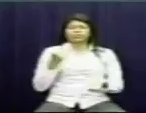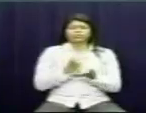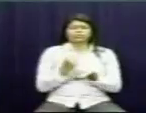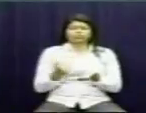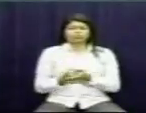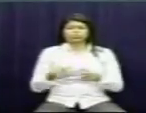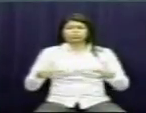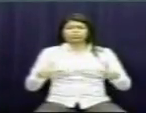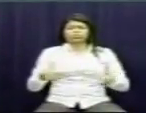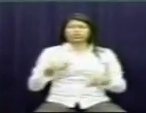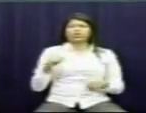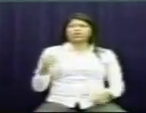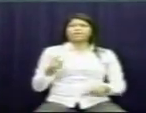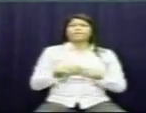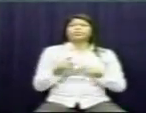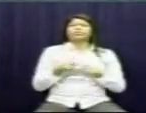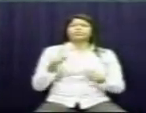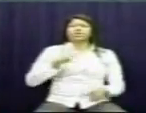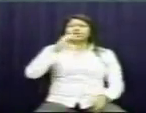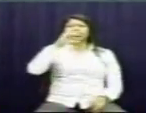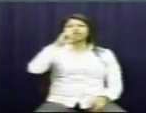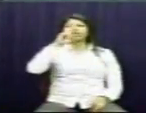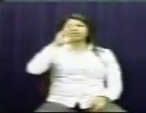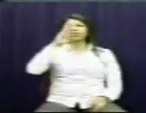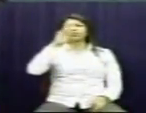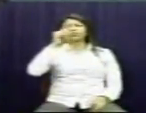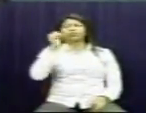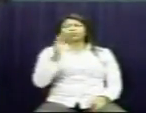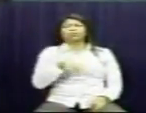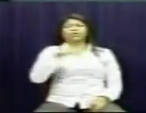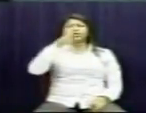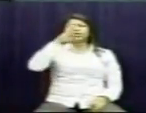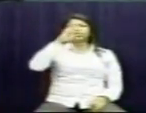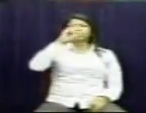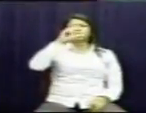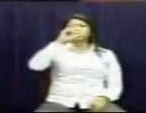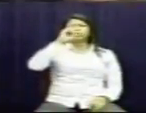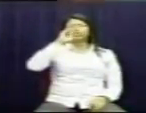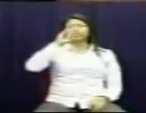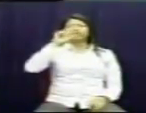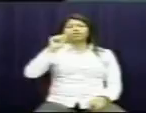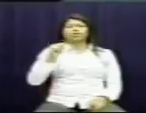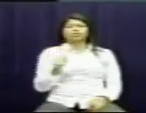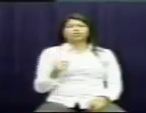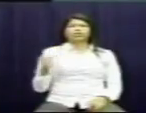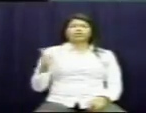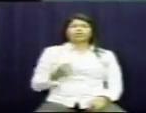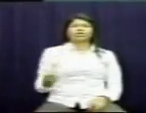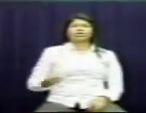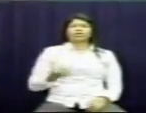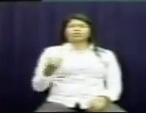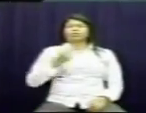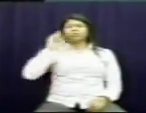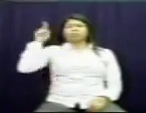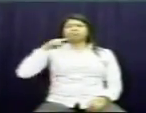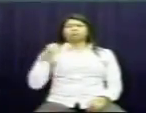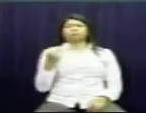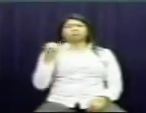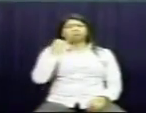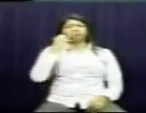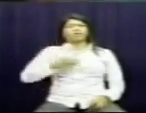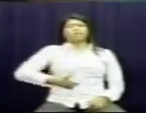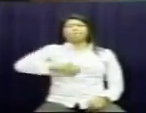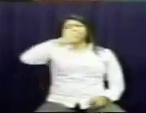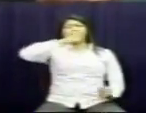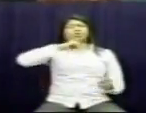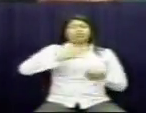Cuba ou da Bolívia. Se o cidadão se formar em medicina, eu não sei qual é a melhor universidade do mundo de medicina, não sei nem